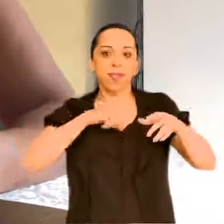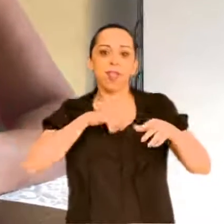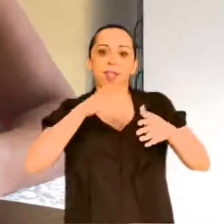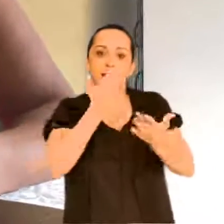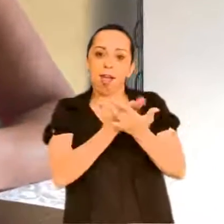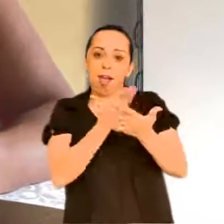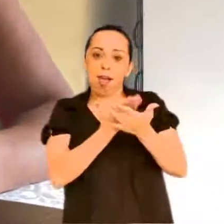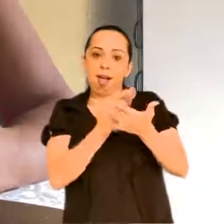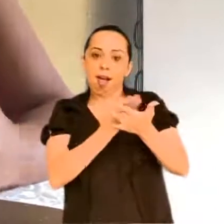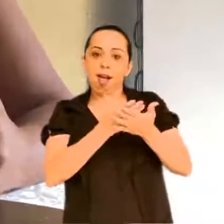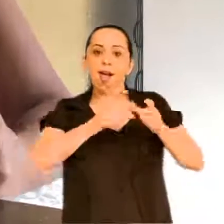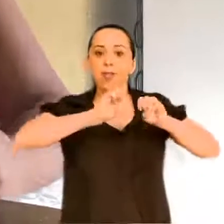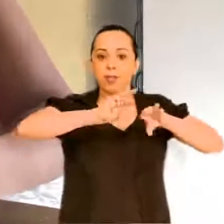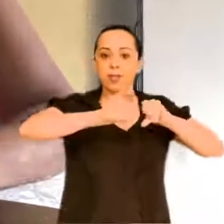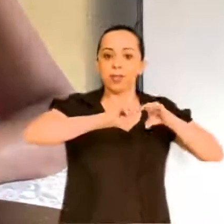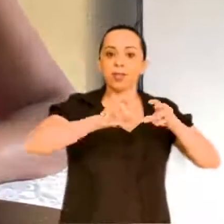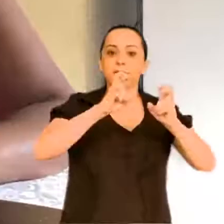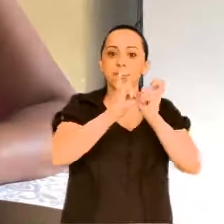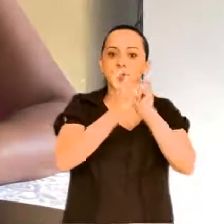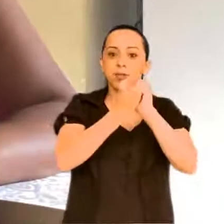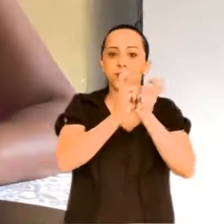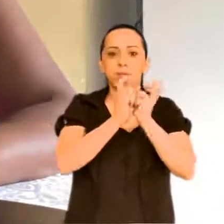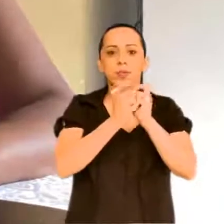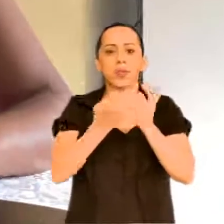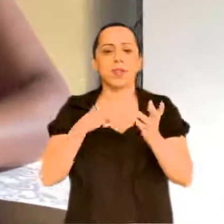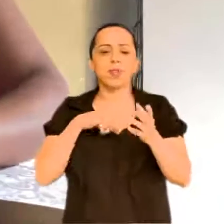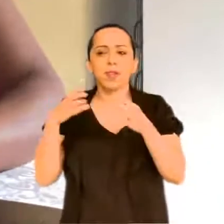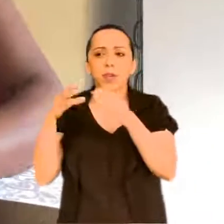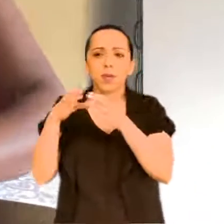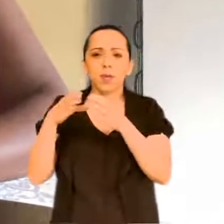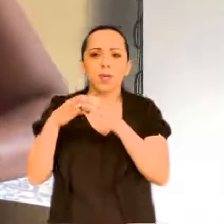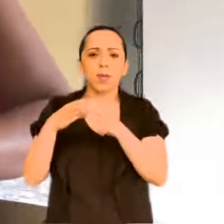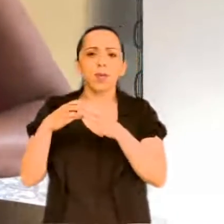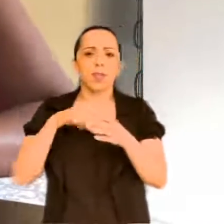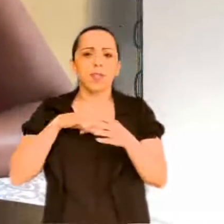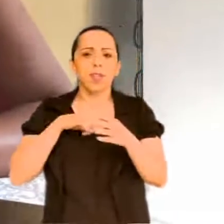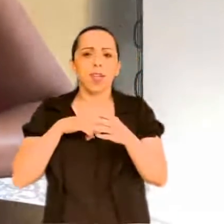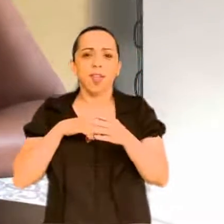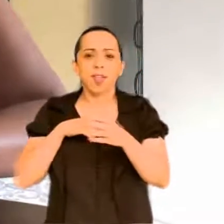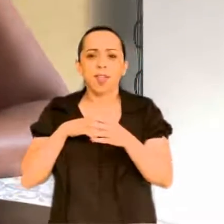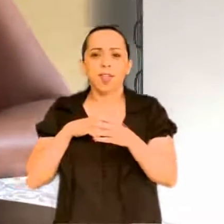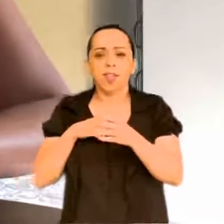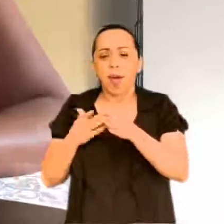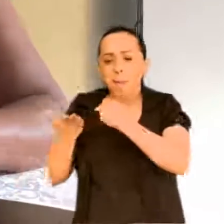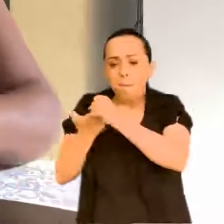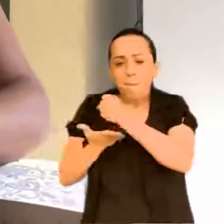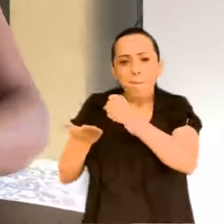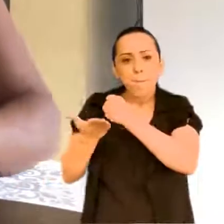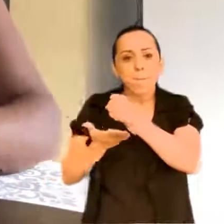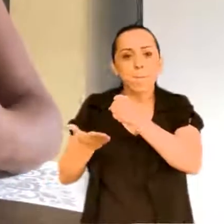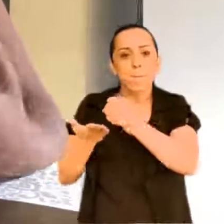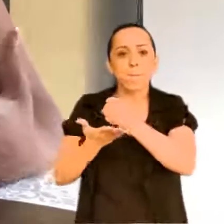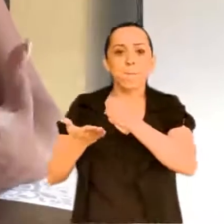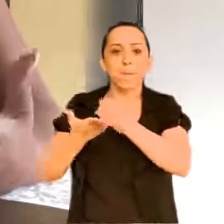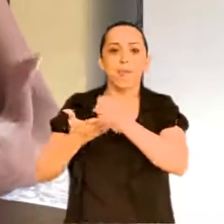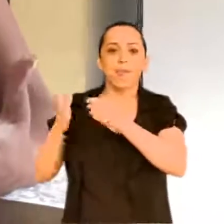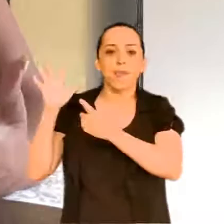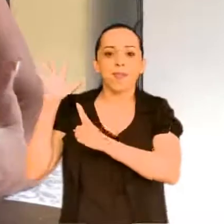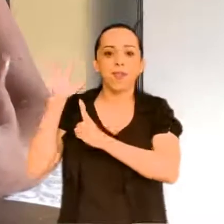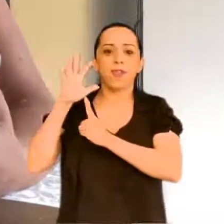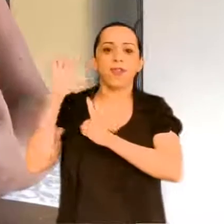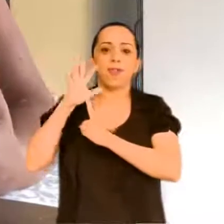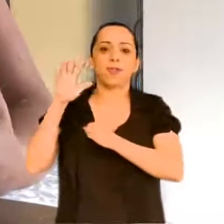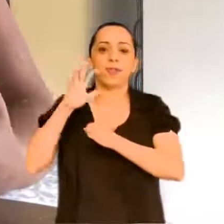academias terem aulas de capoeira. Mas nós temos um grupo que às vezes não tem tanta visibilidade, mas que é a raiz da